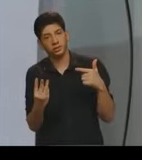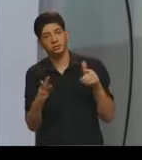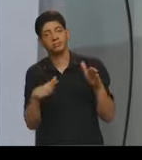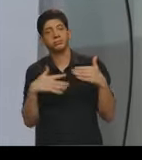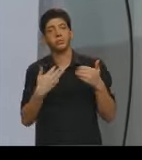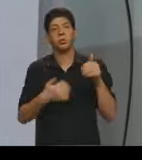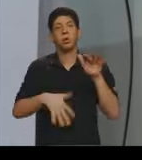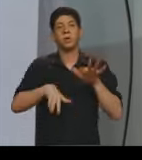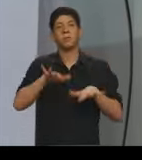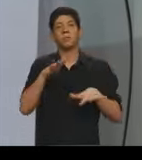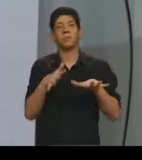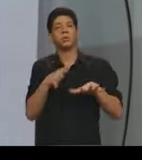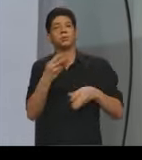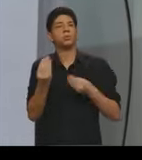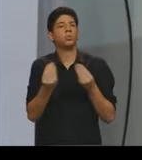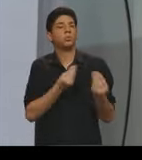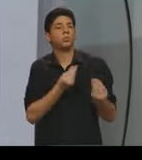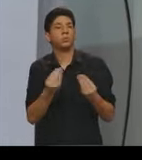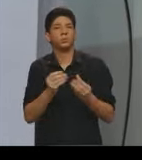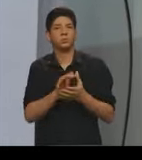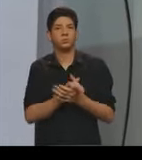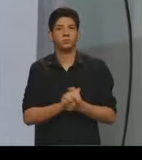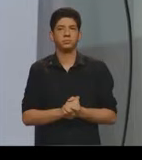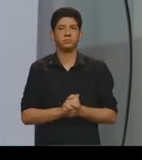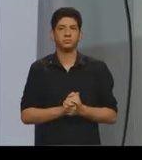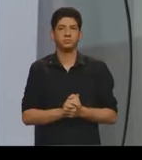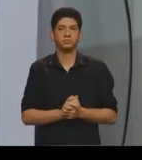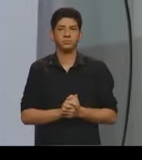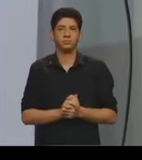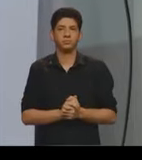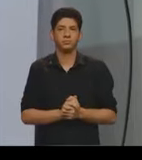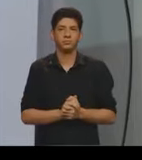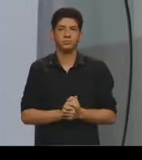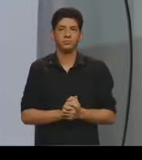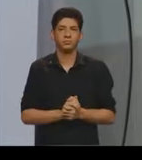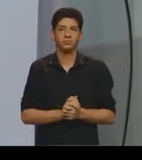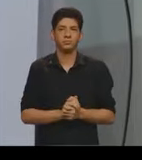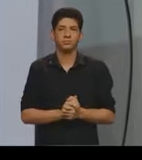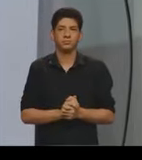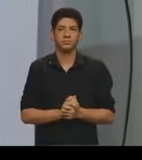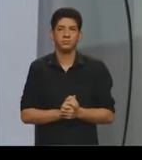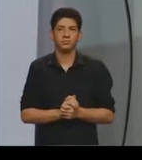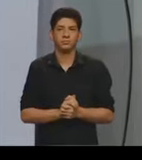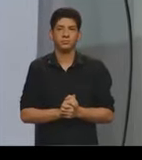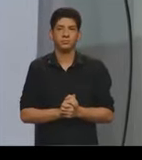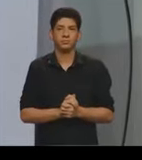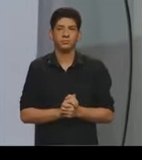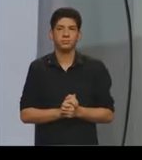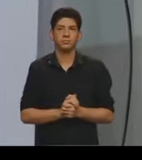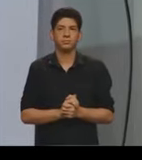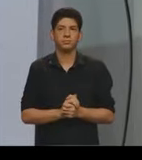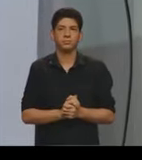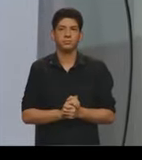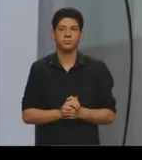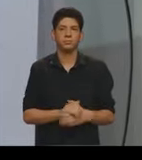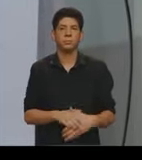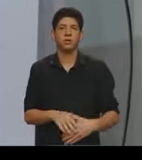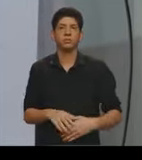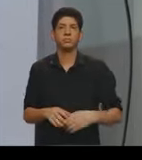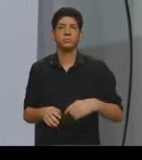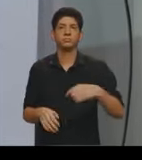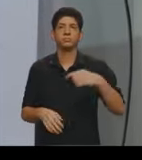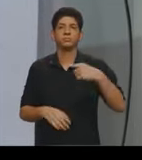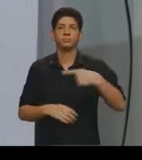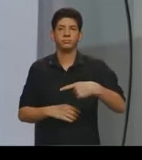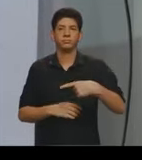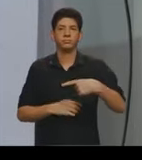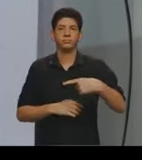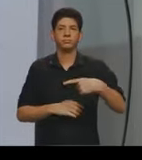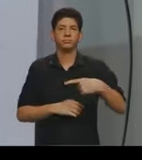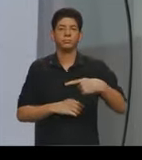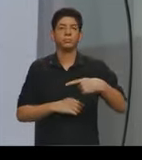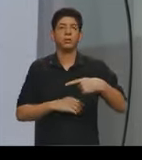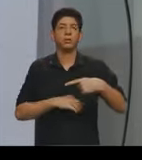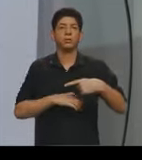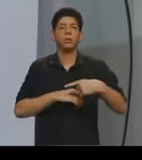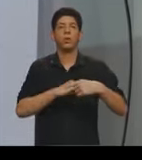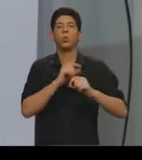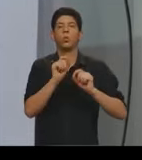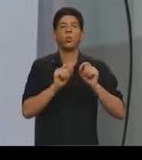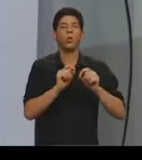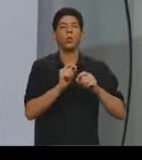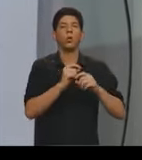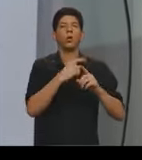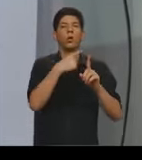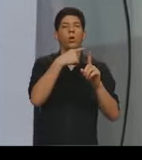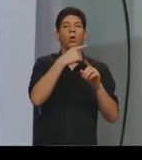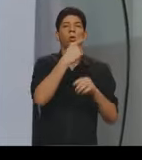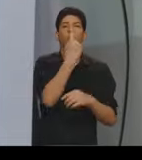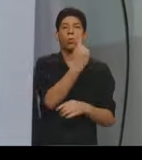média aritmética vai ser igual. Aqui em cima eu vou colocar as frações somando. Então, meio